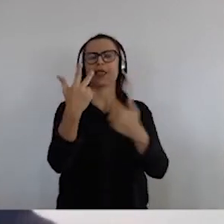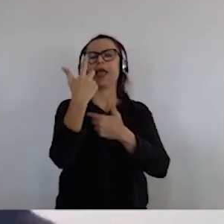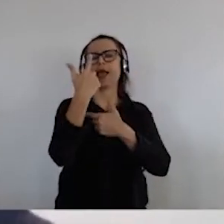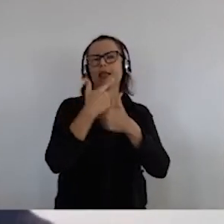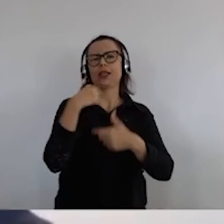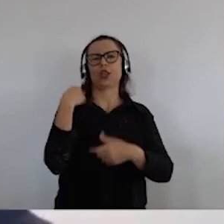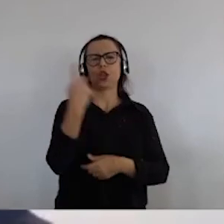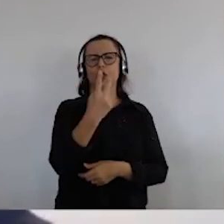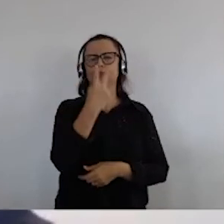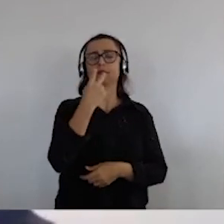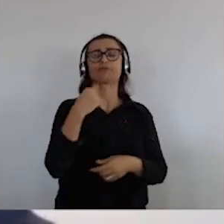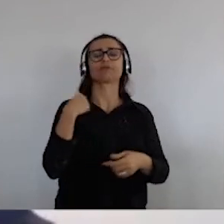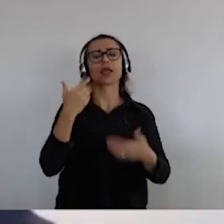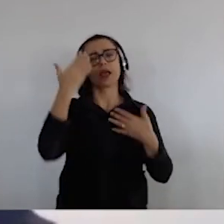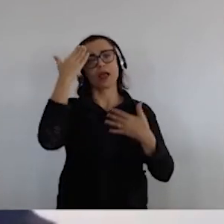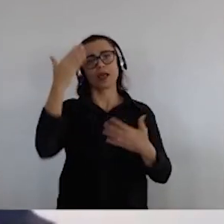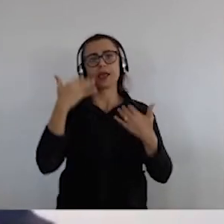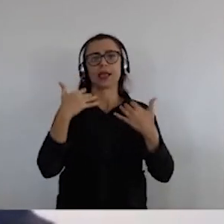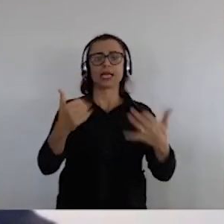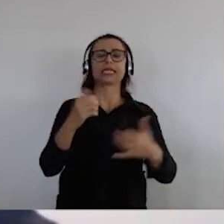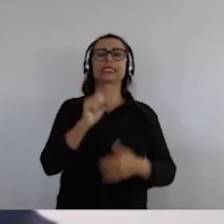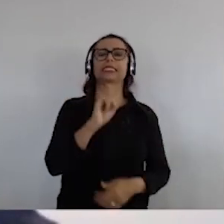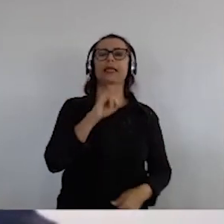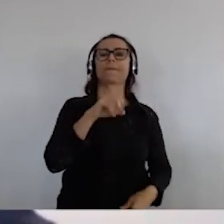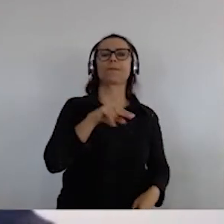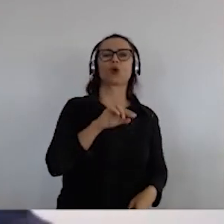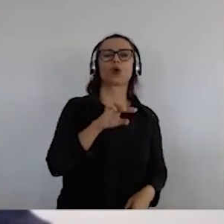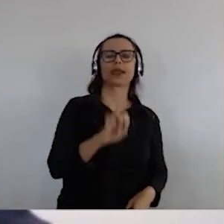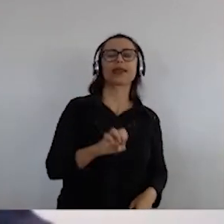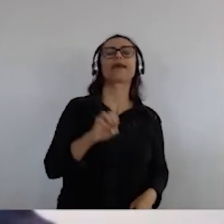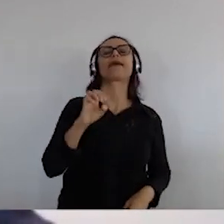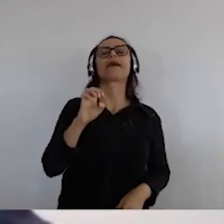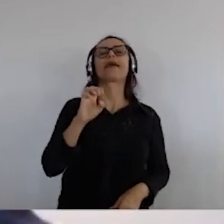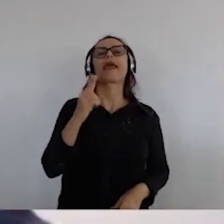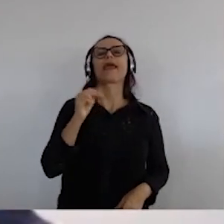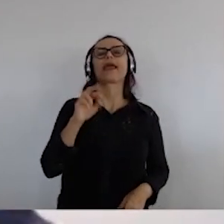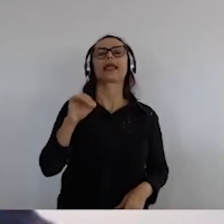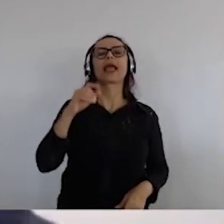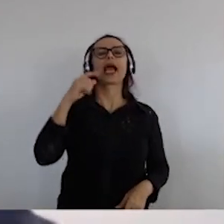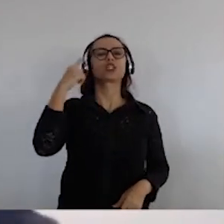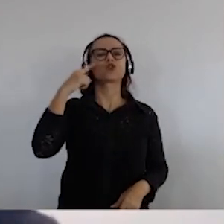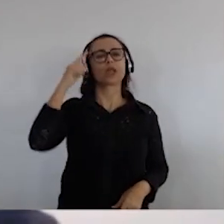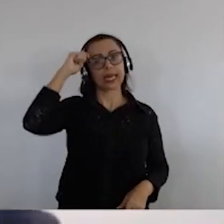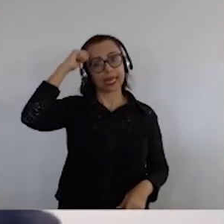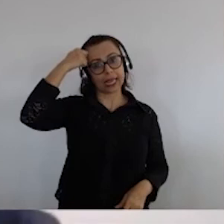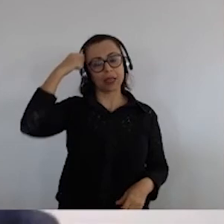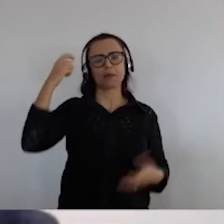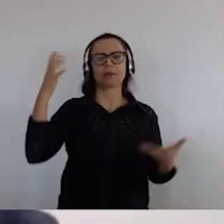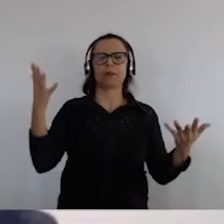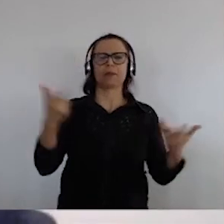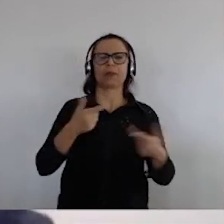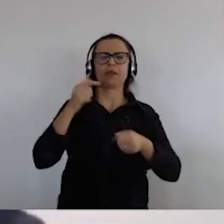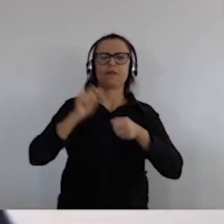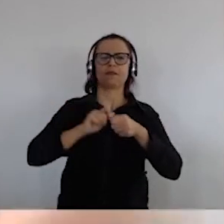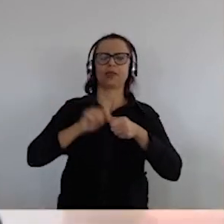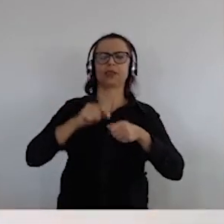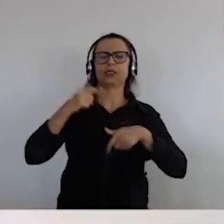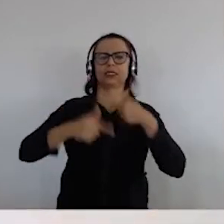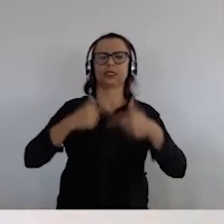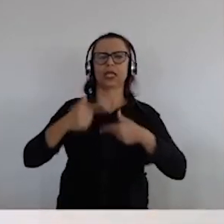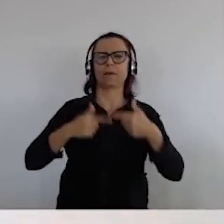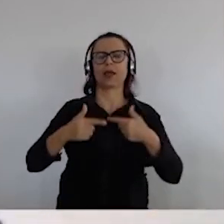Eu quero agradecer a audiência da Simone Henrique, a advogada negra aqui de São Paulo, parabenizar pelo belo evento que fez